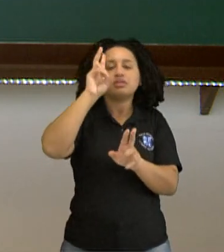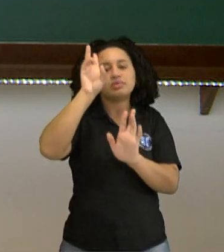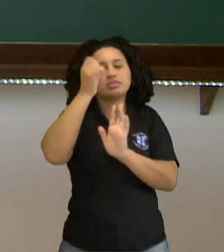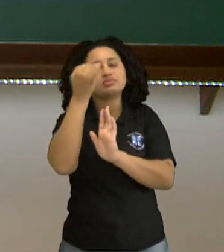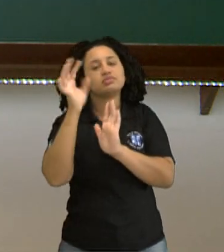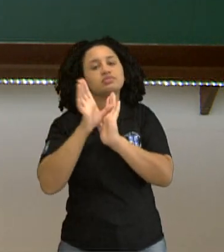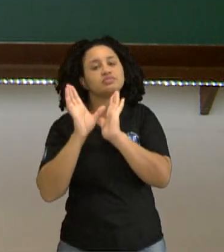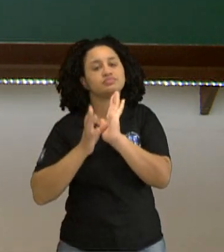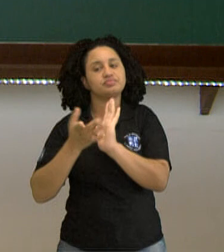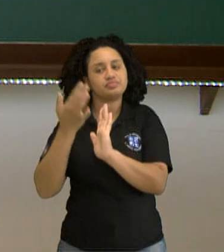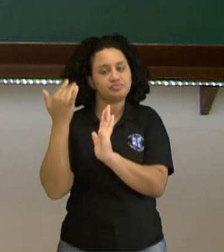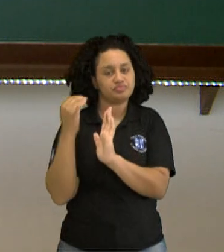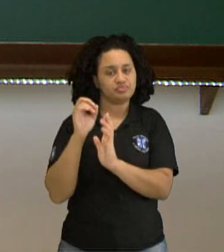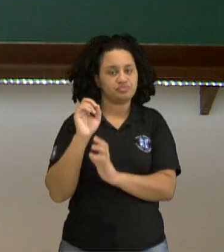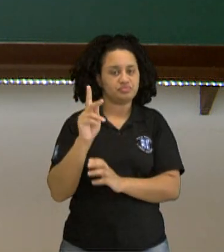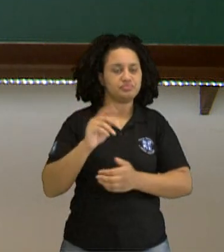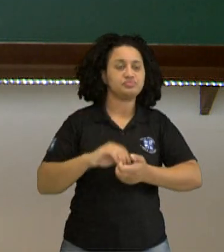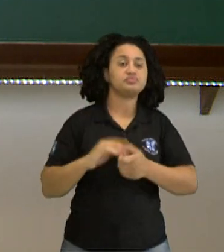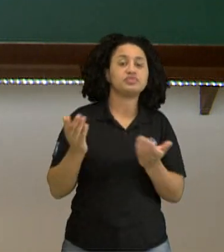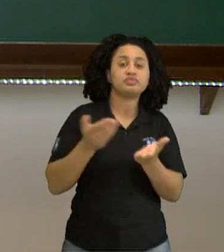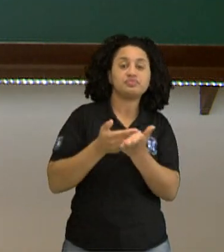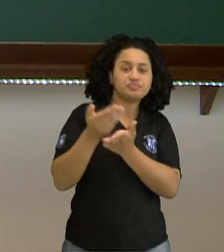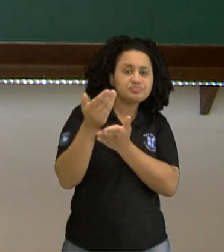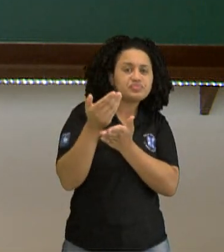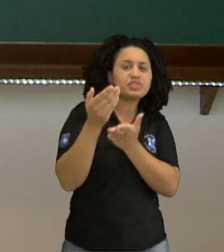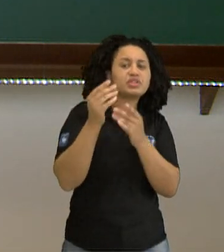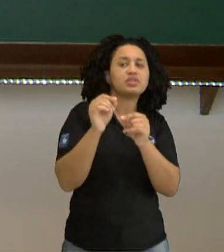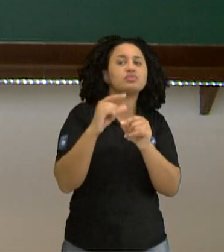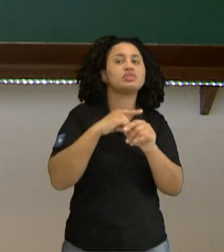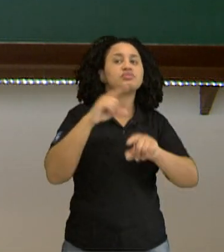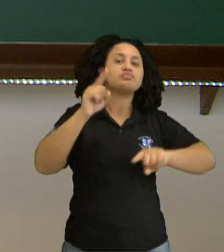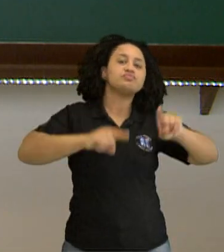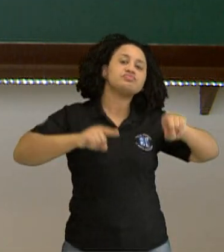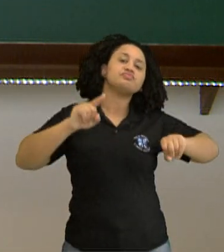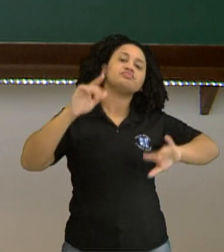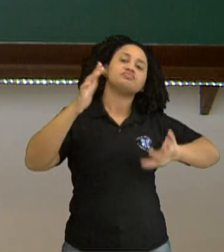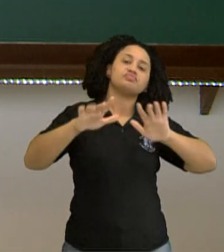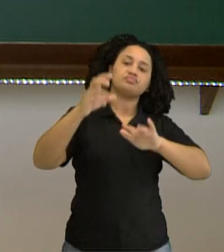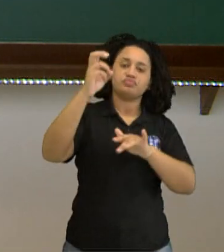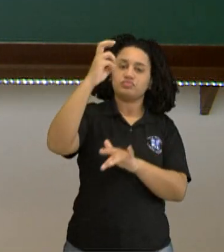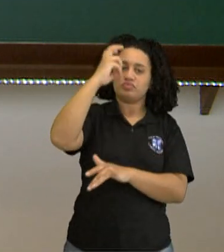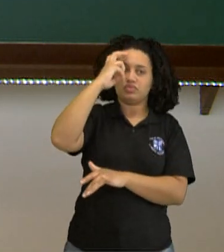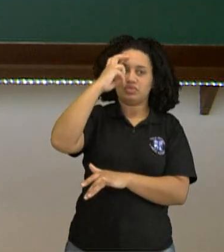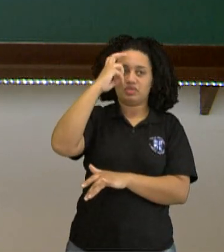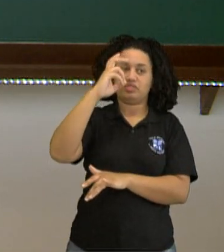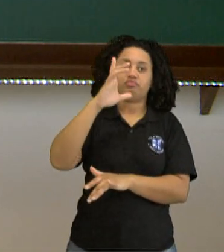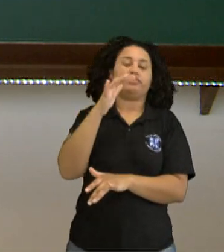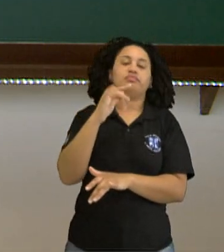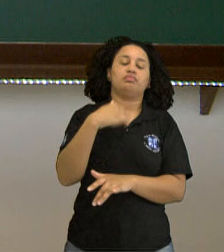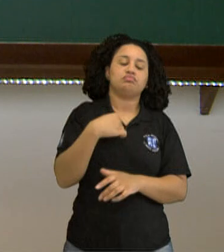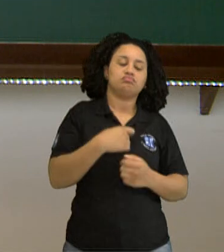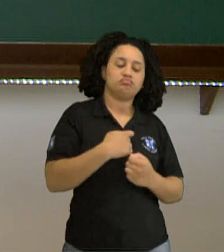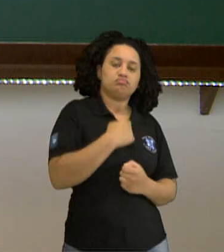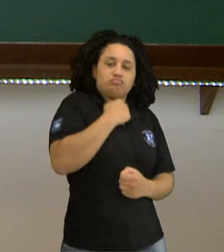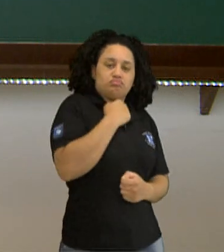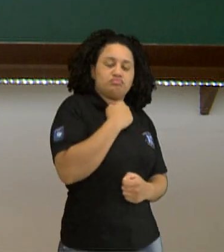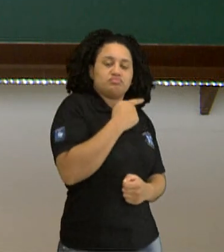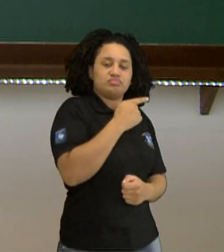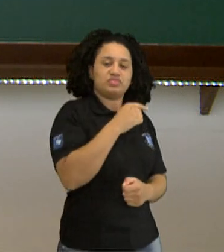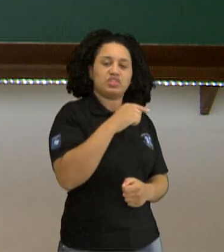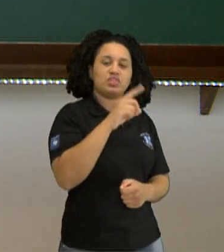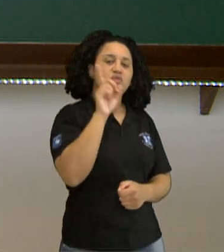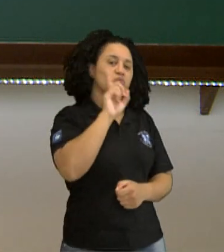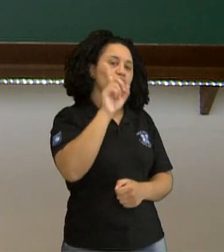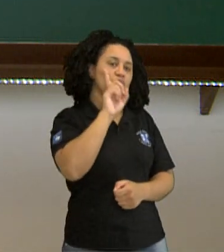relembrarem. Vamos lá? Então, o relativismo cultural, entre um executivo de Nova York e um aborígene